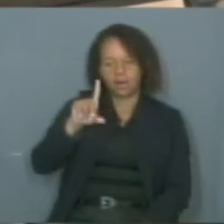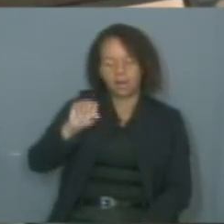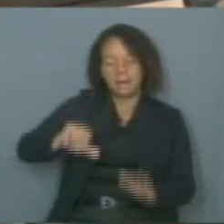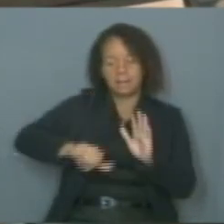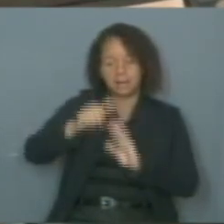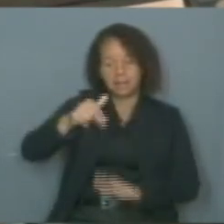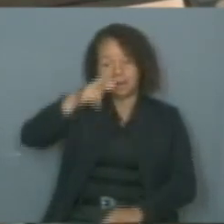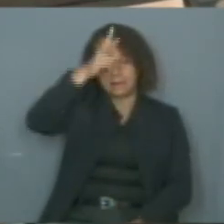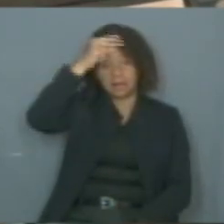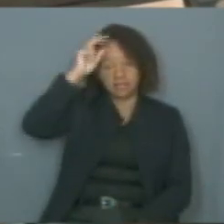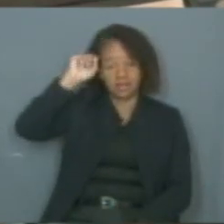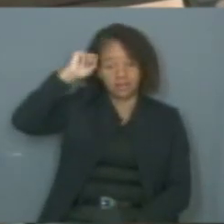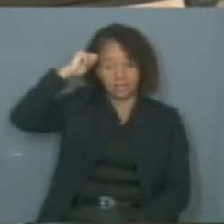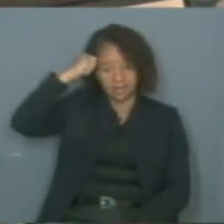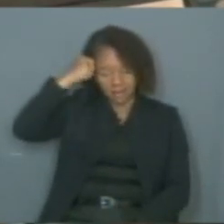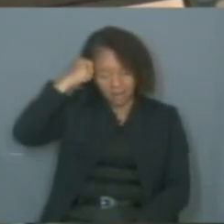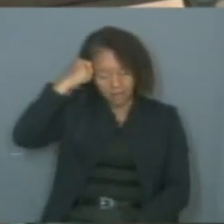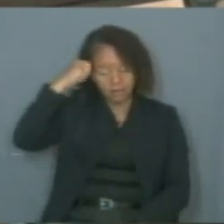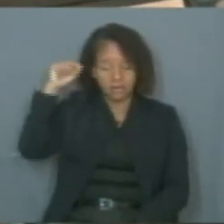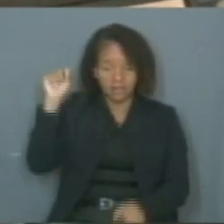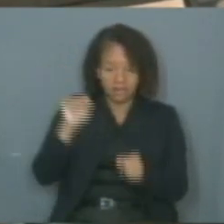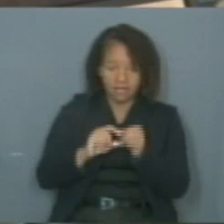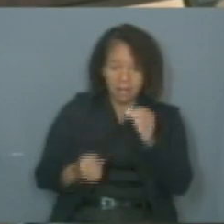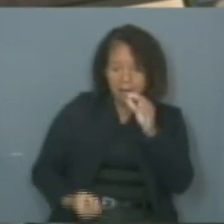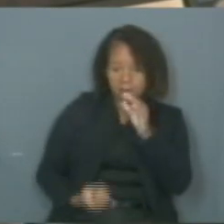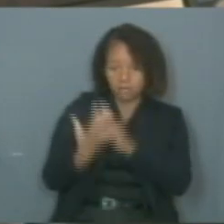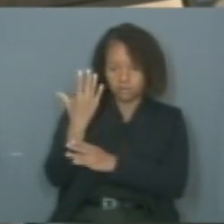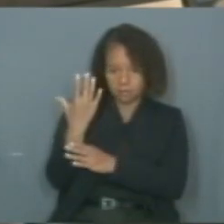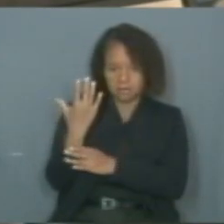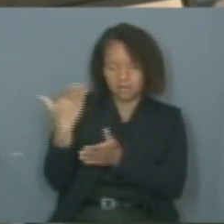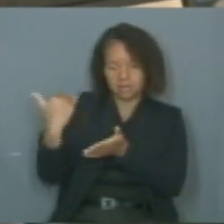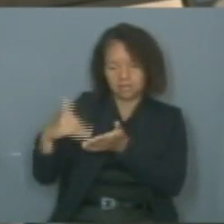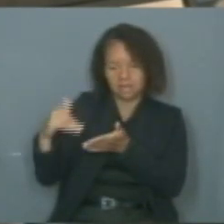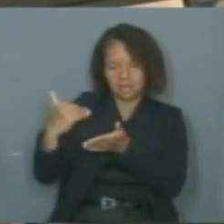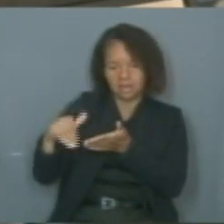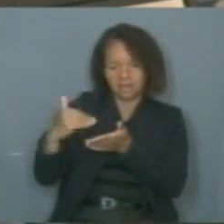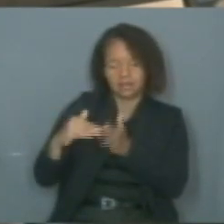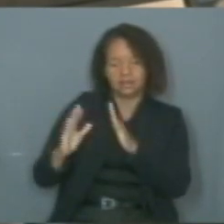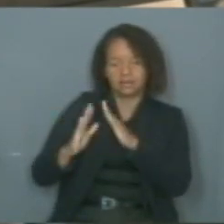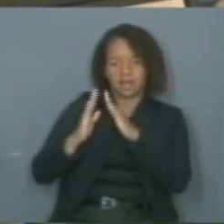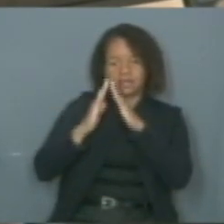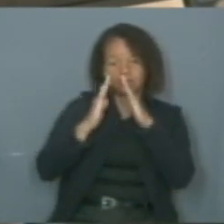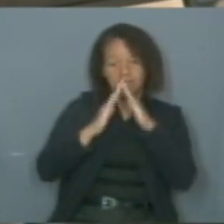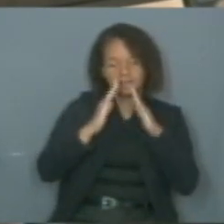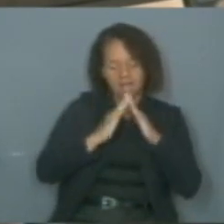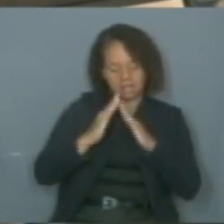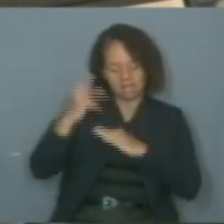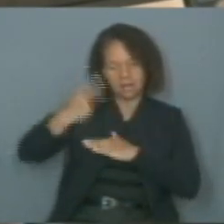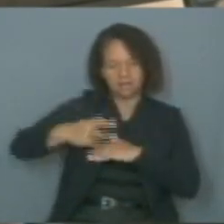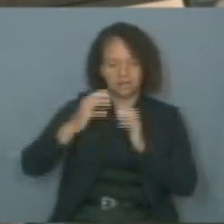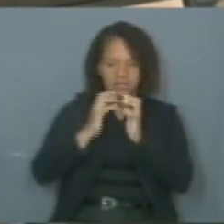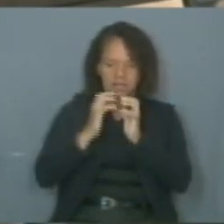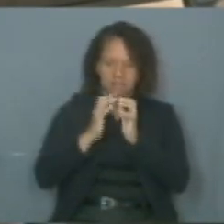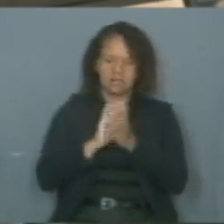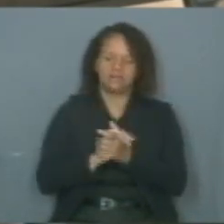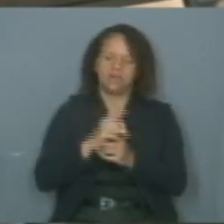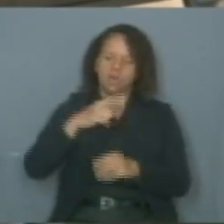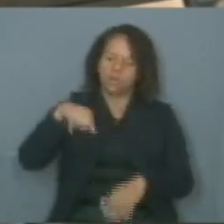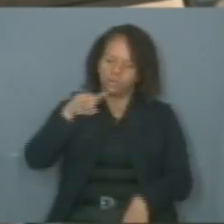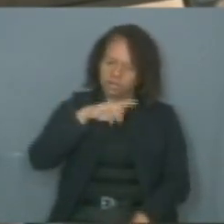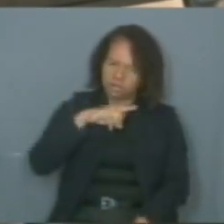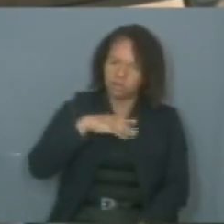e operário que construiu a primeira Secretaria de Habitação da cidade do Recife, onde a gente